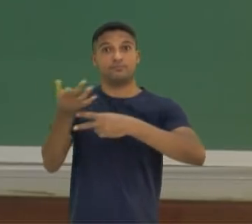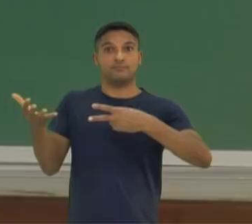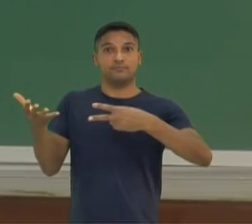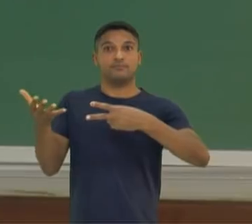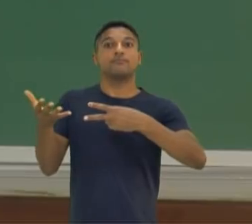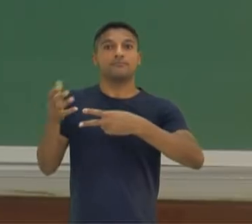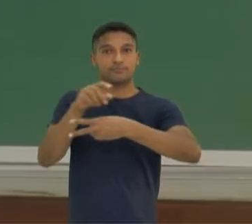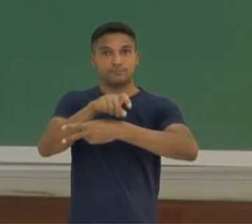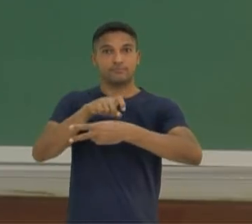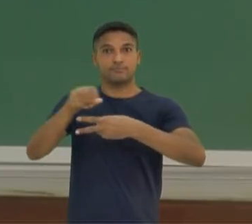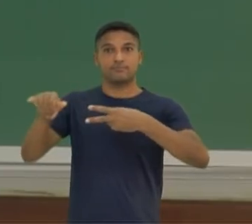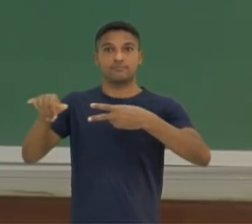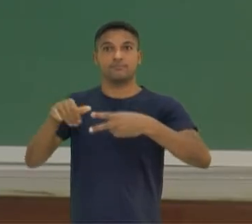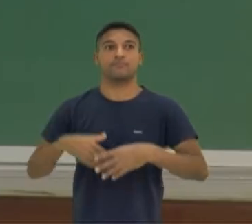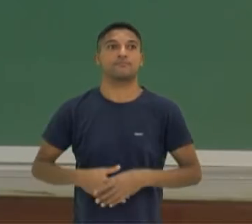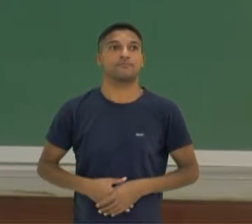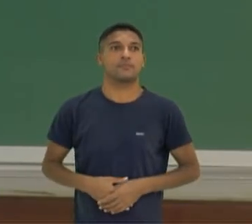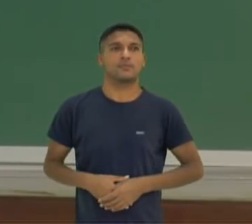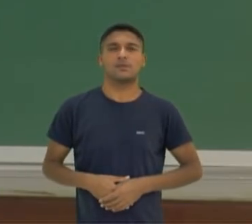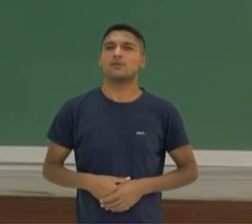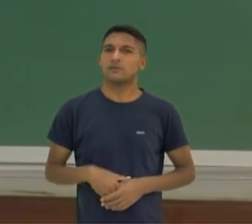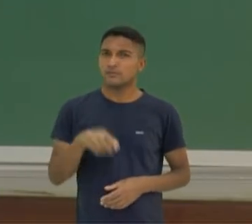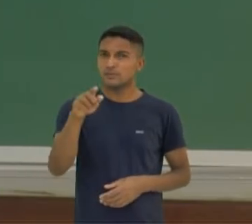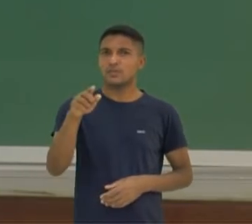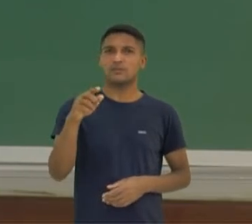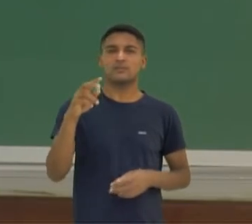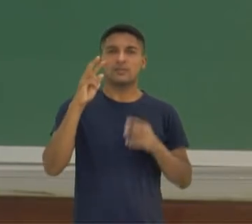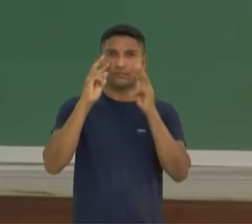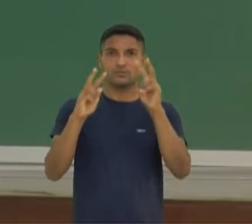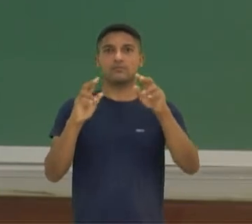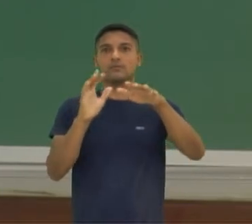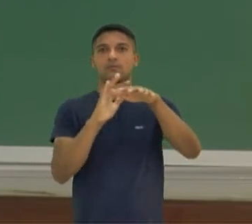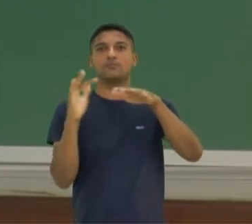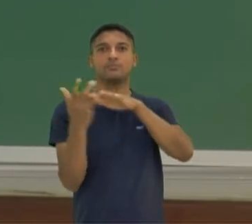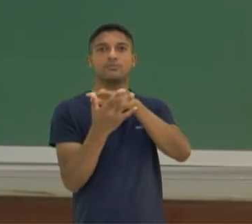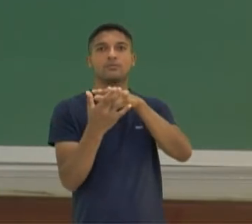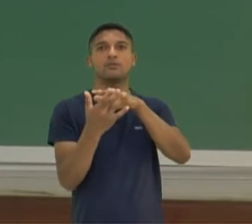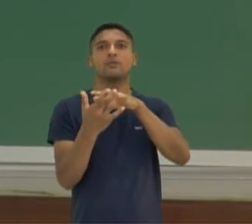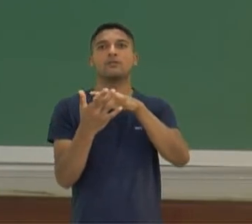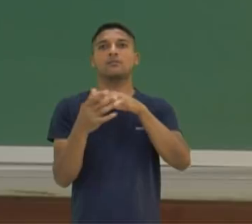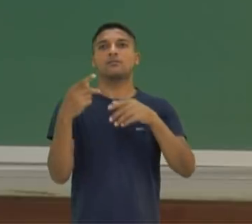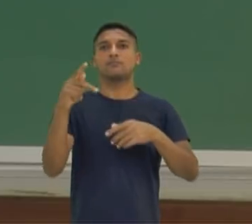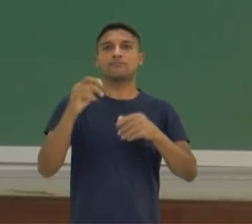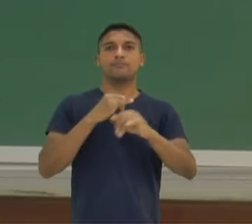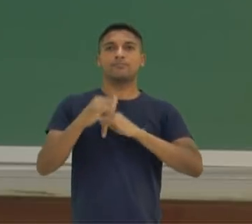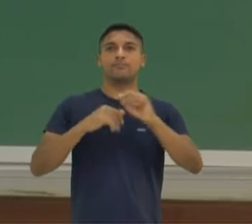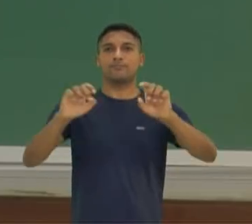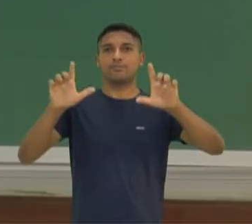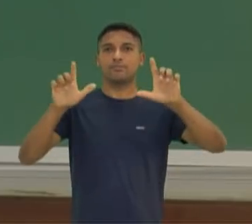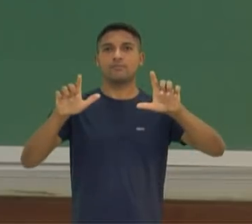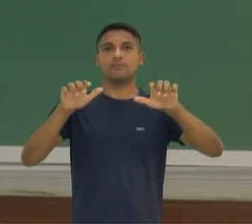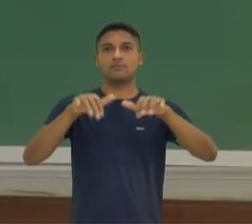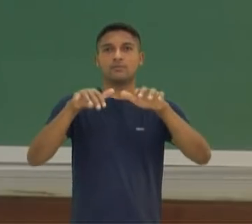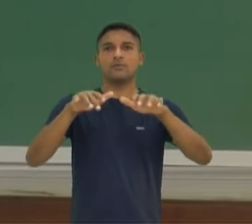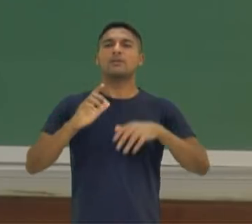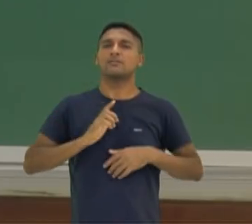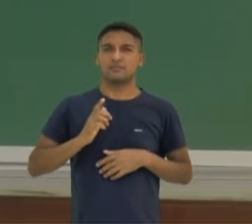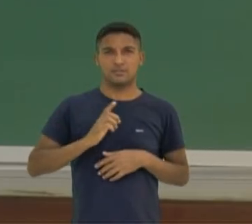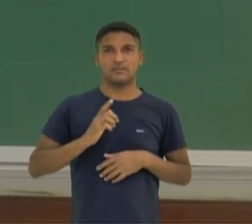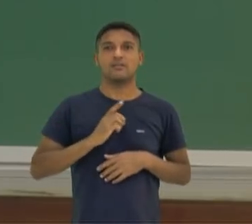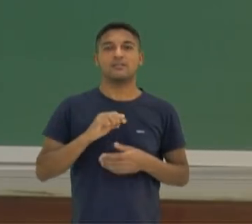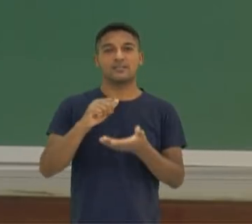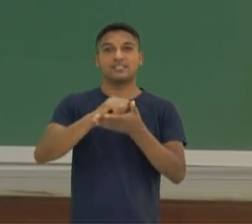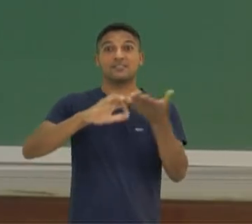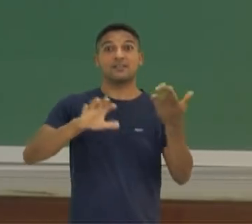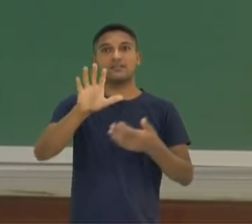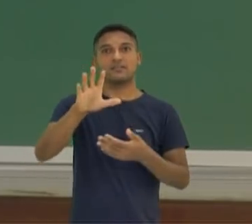Quando vocês olham as redes sociais, sempre tem essas atividades aqui, para vocês descobrirem o valor que